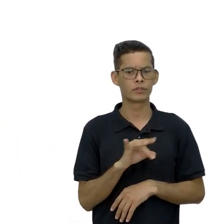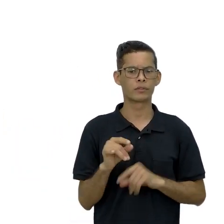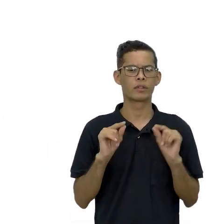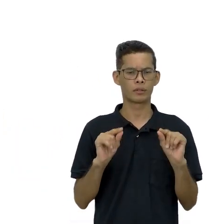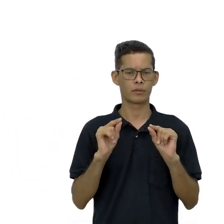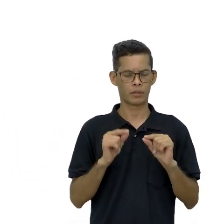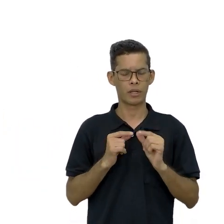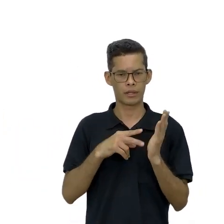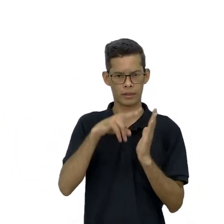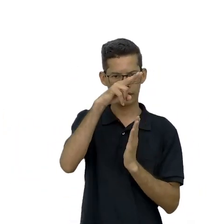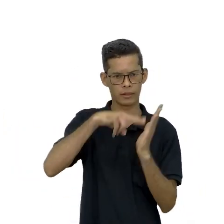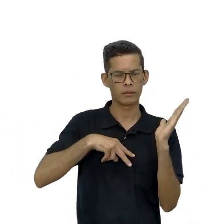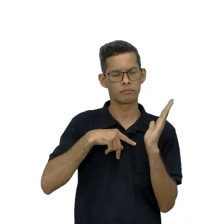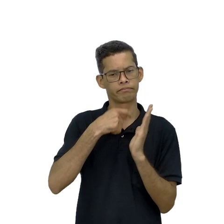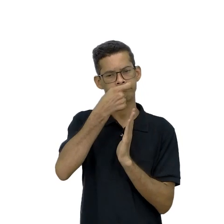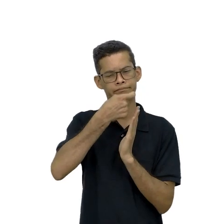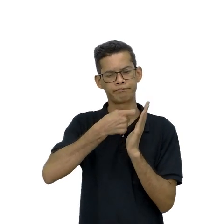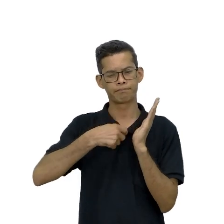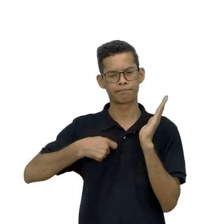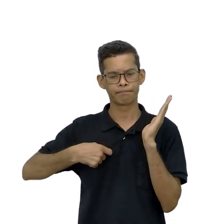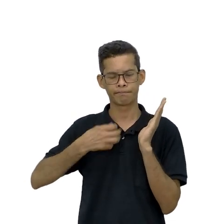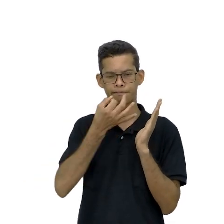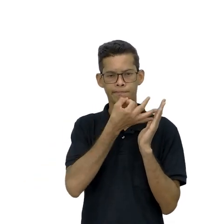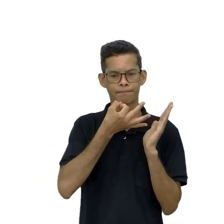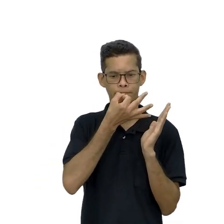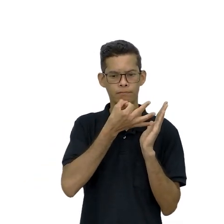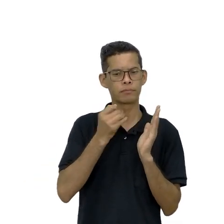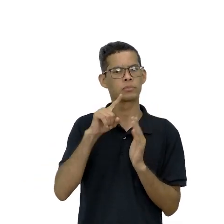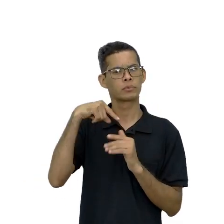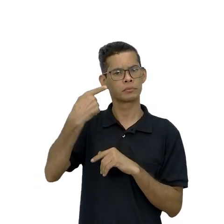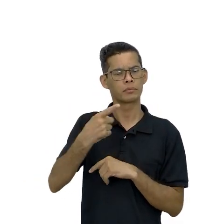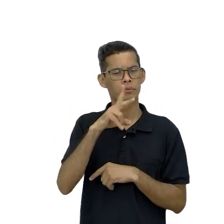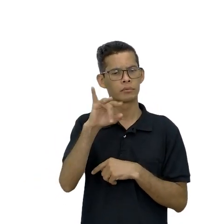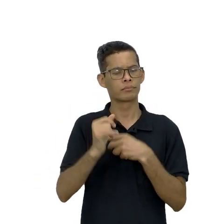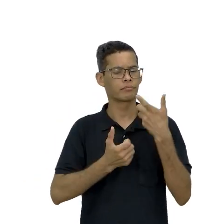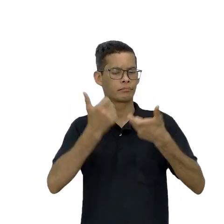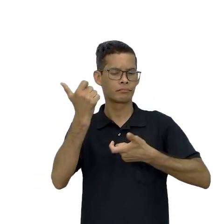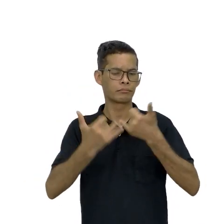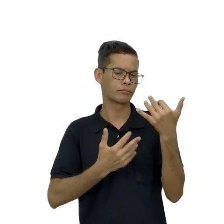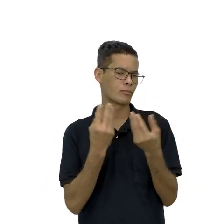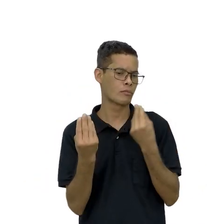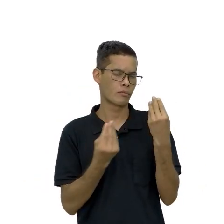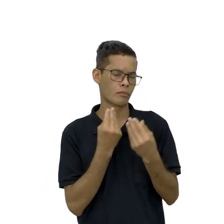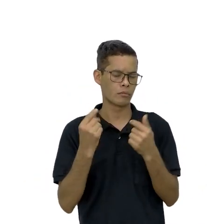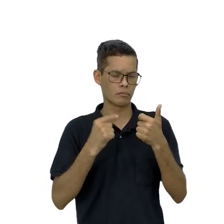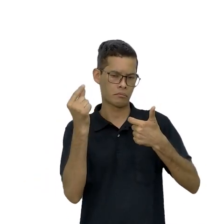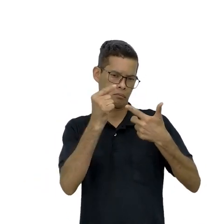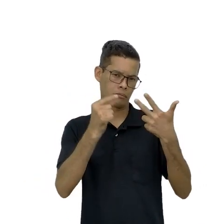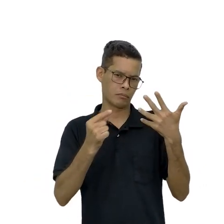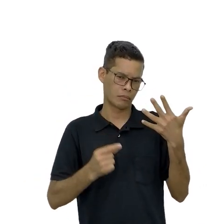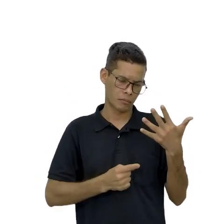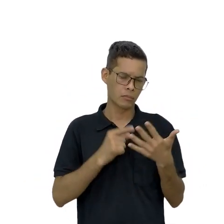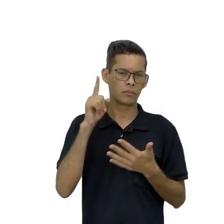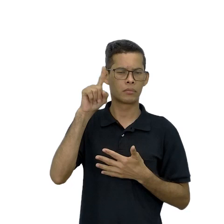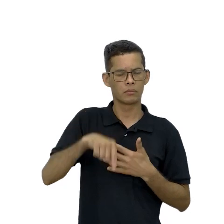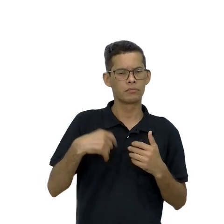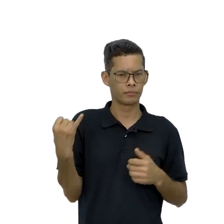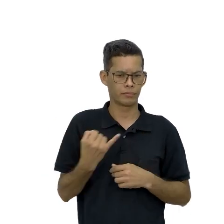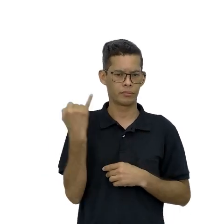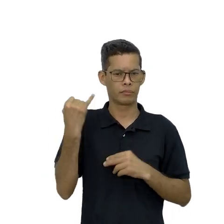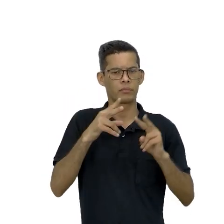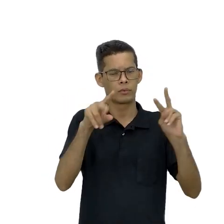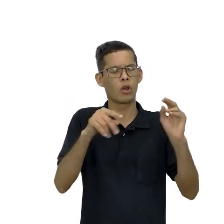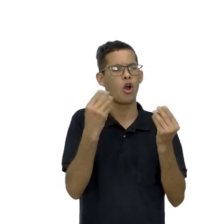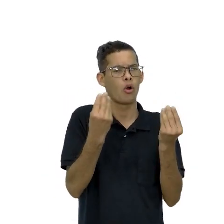de um texto, e por meio desse texto nós vamos tratar aqui de questões relevantes sobre o uso, né, de